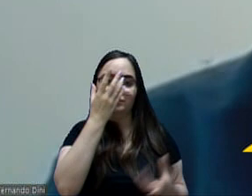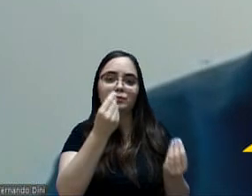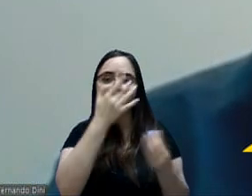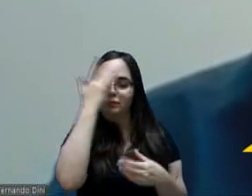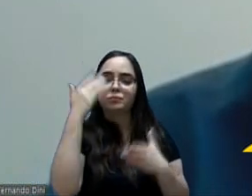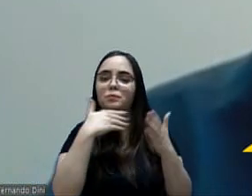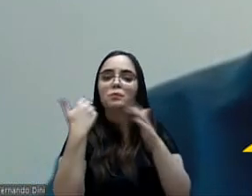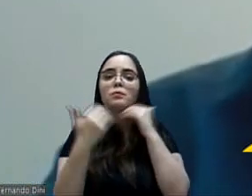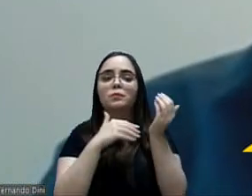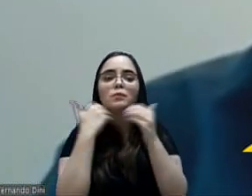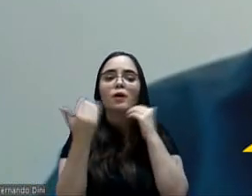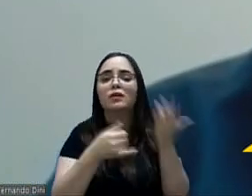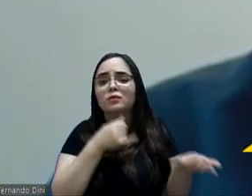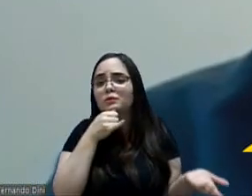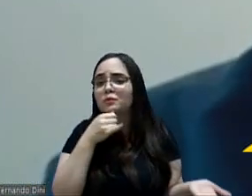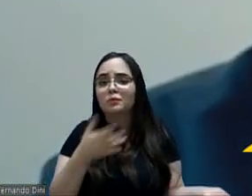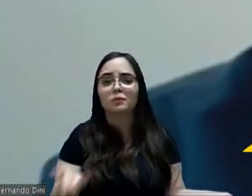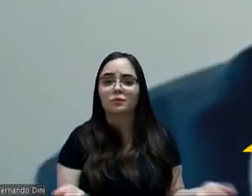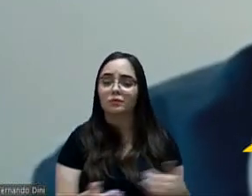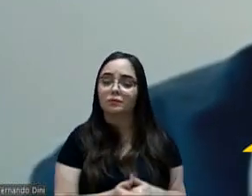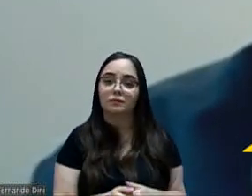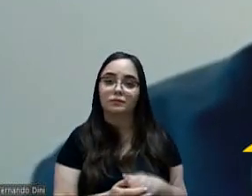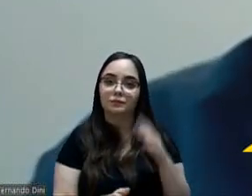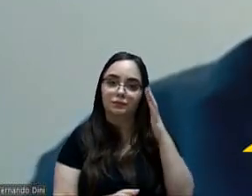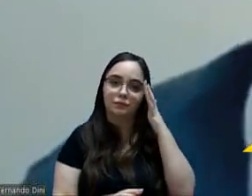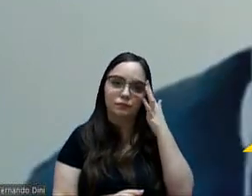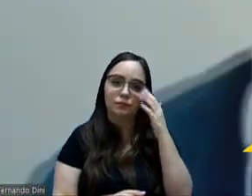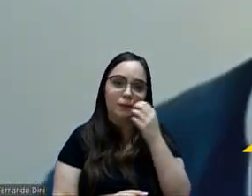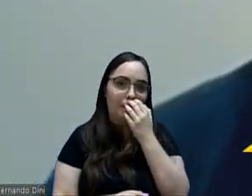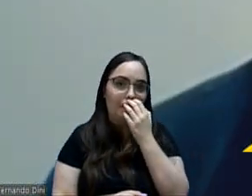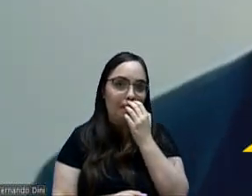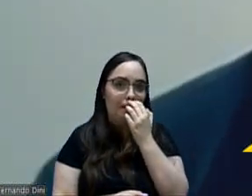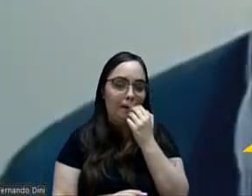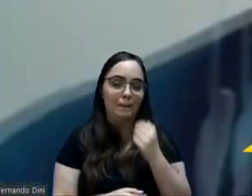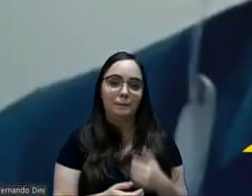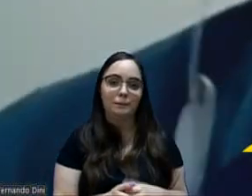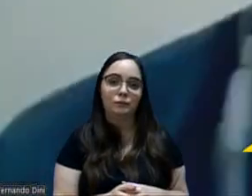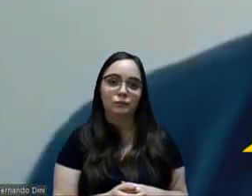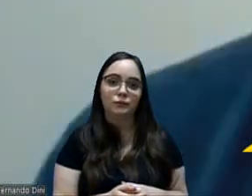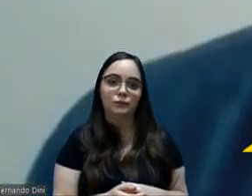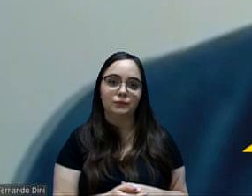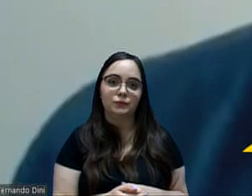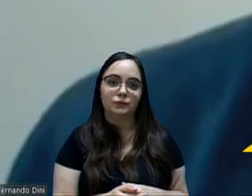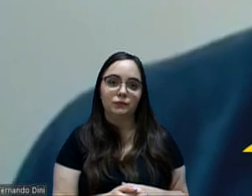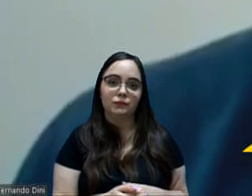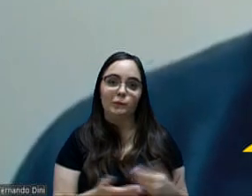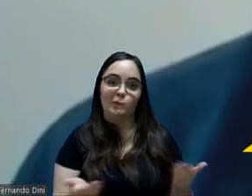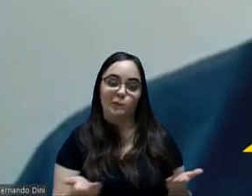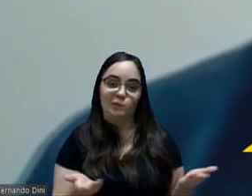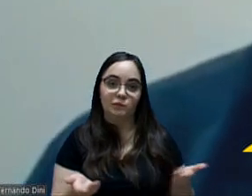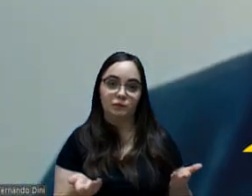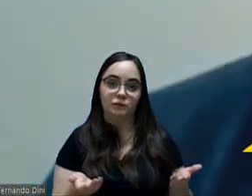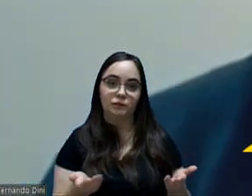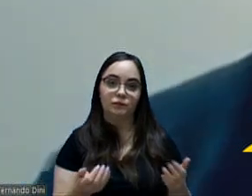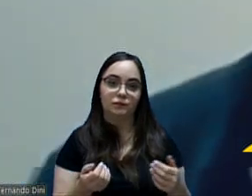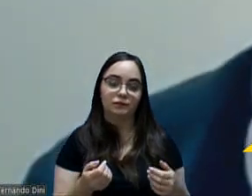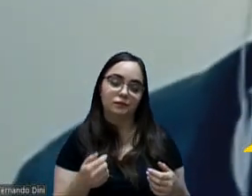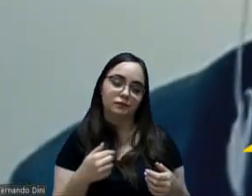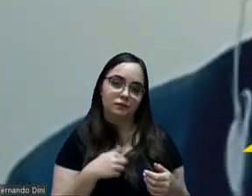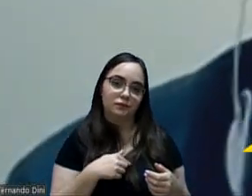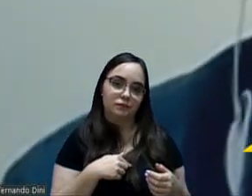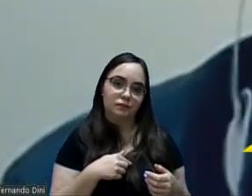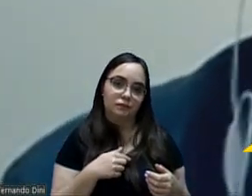desperdiçadas. Nós temos hoje, presidente, uma situação onde eu, graças a